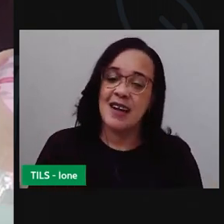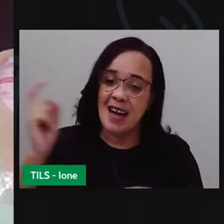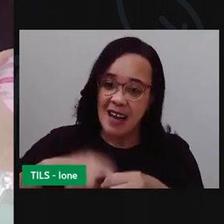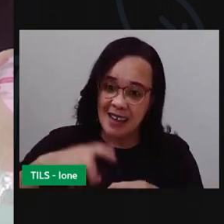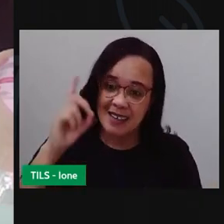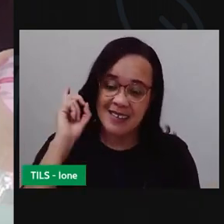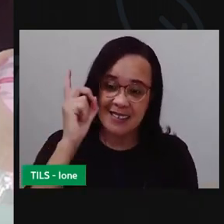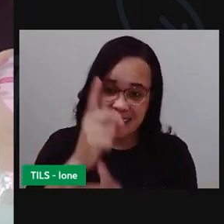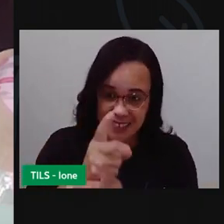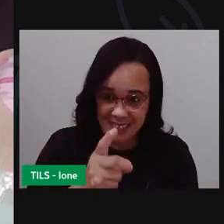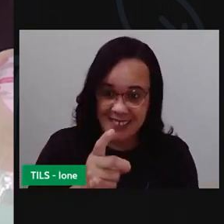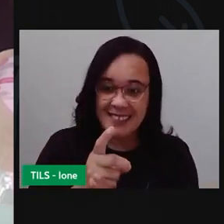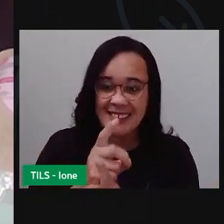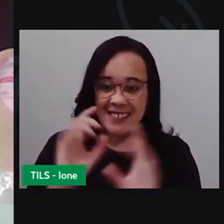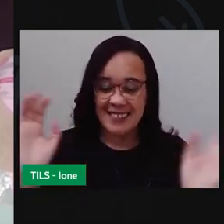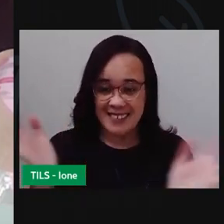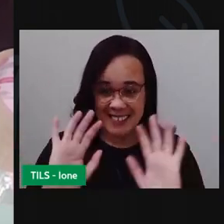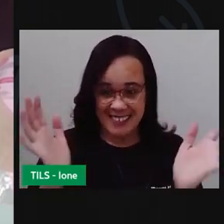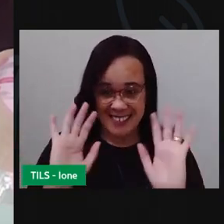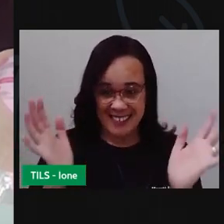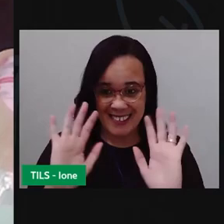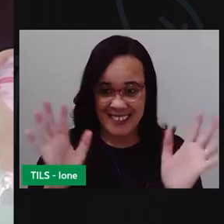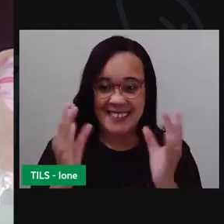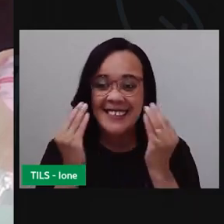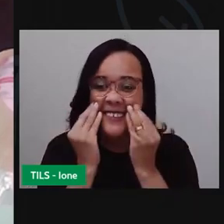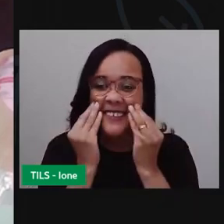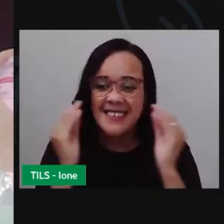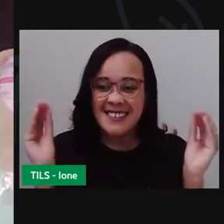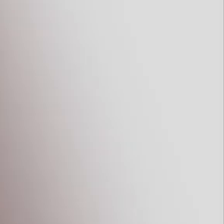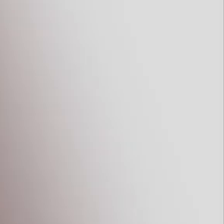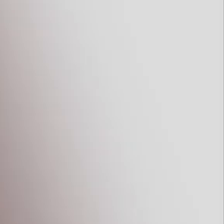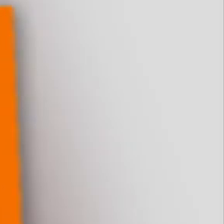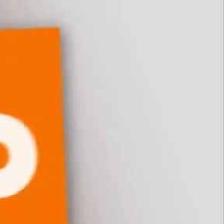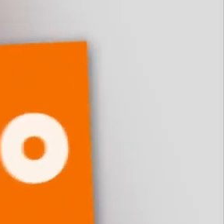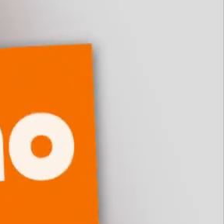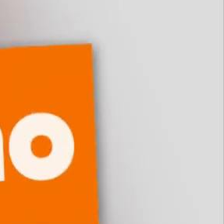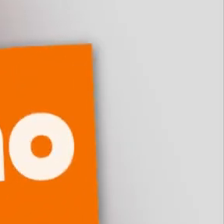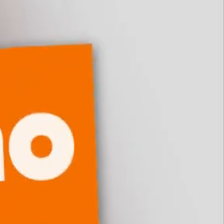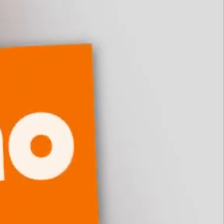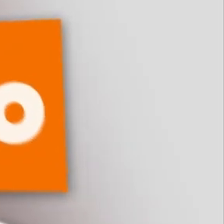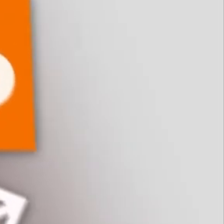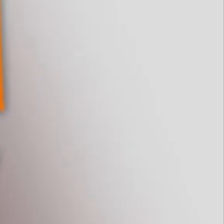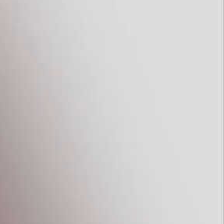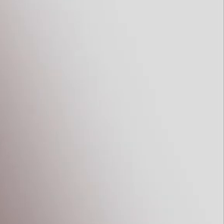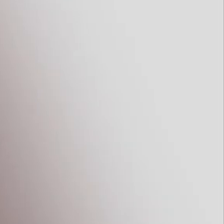encontro, meus amores. Tchau!